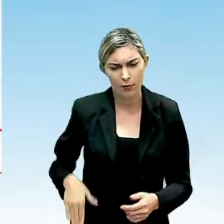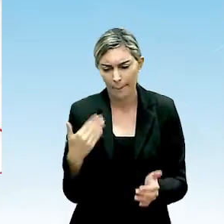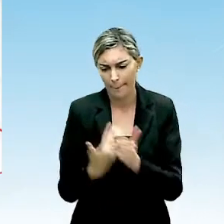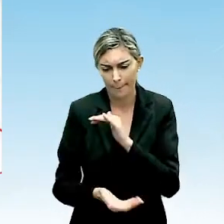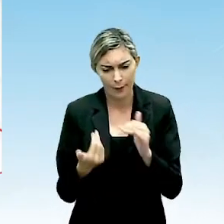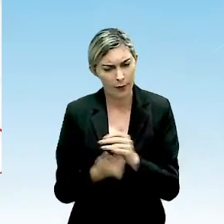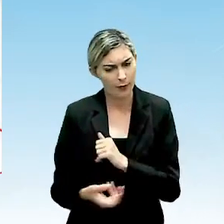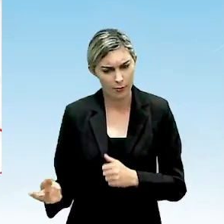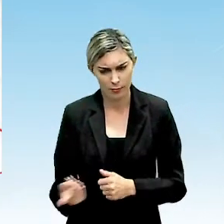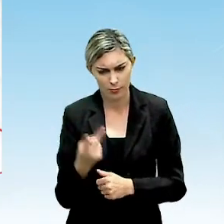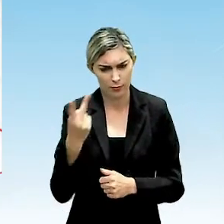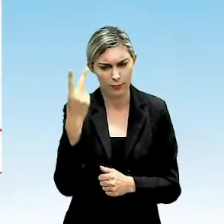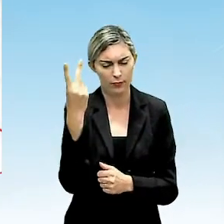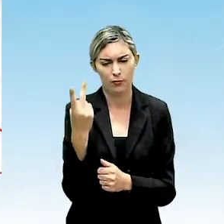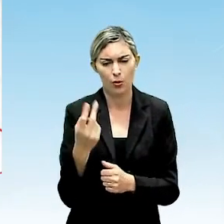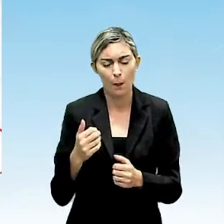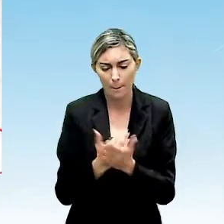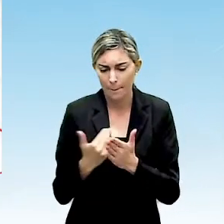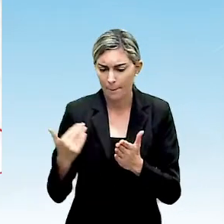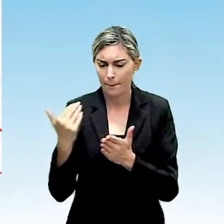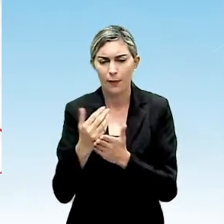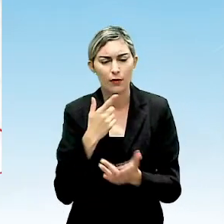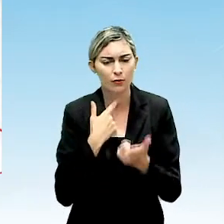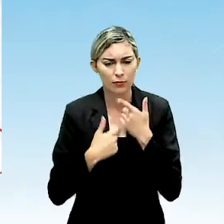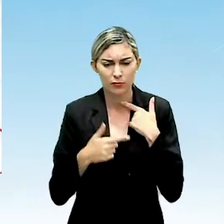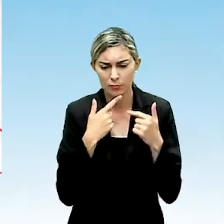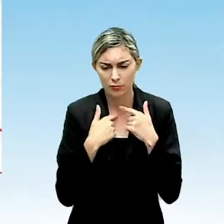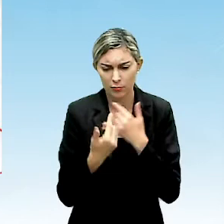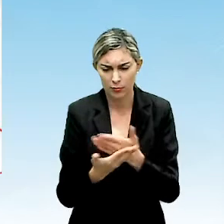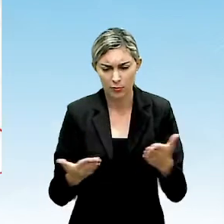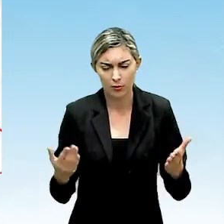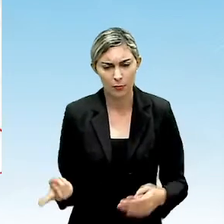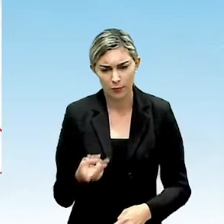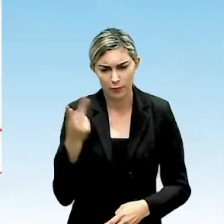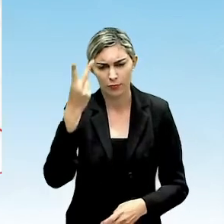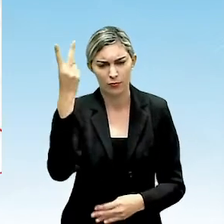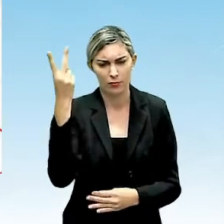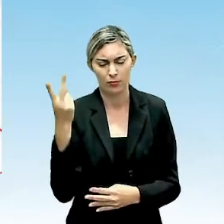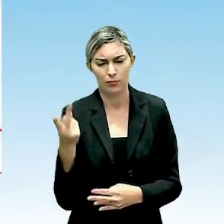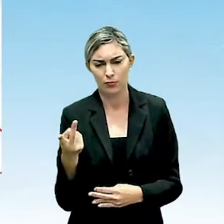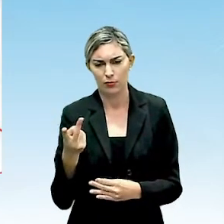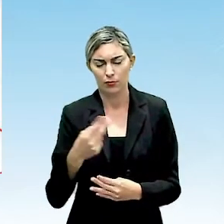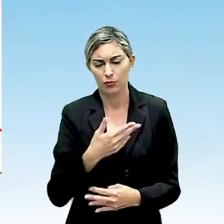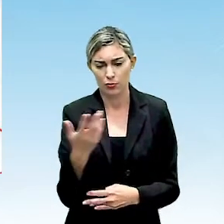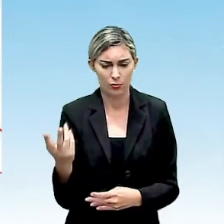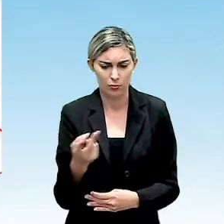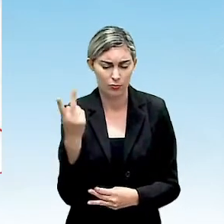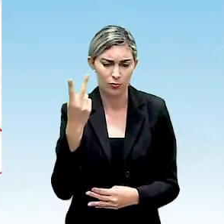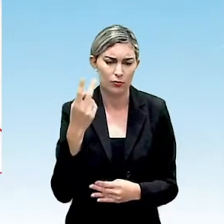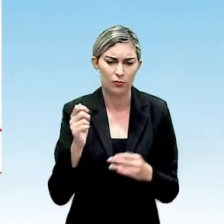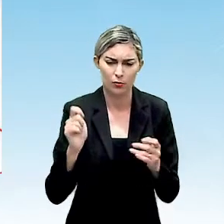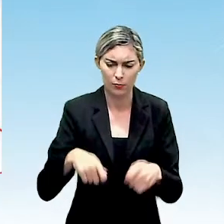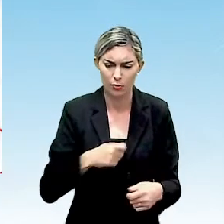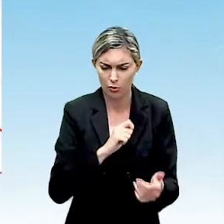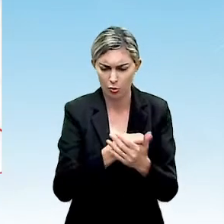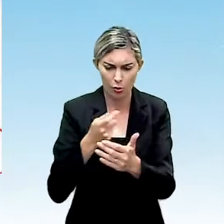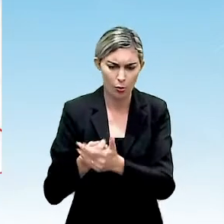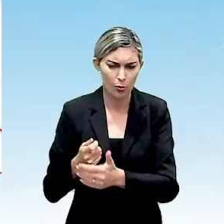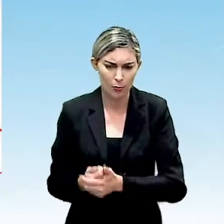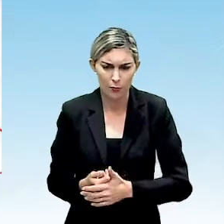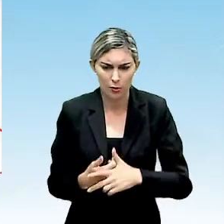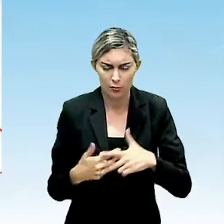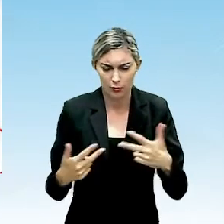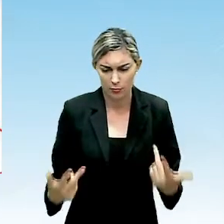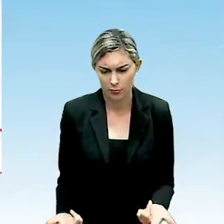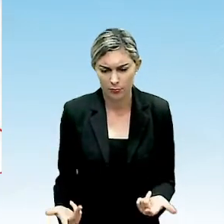valor, né? Quanto mais desejado o dinheiro for, mais valorizado nesse sentido, no sentido do valor que ele pode comprar e quantidade de coisas